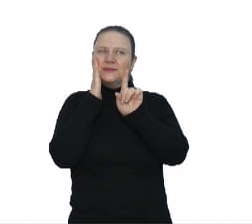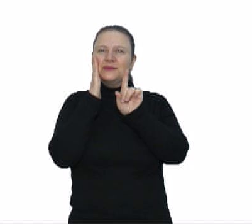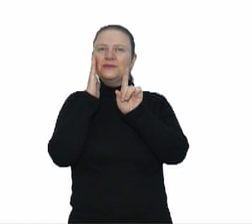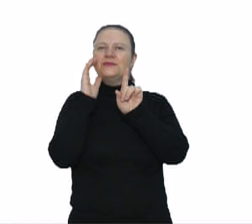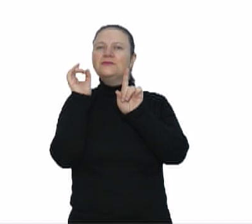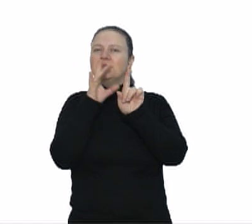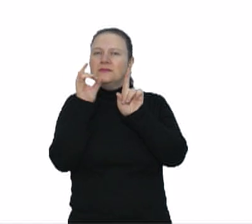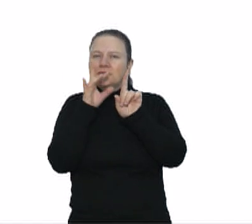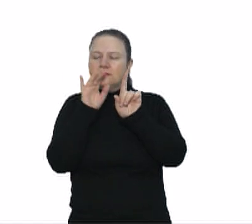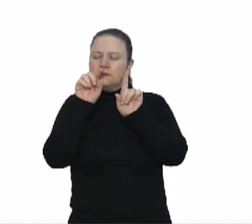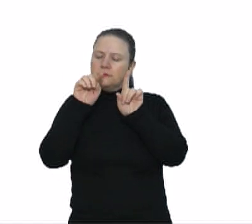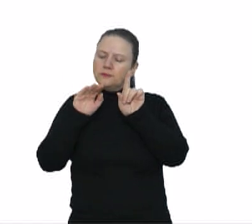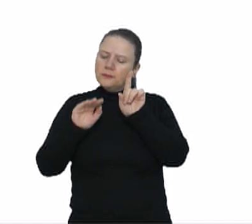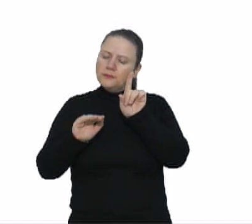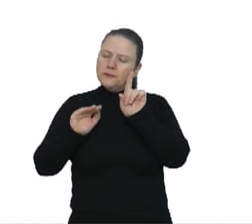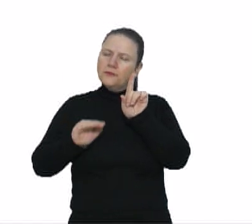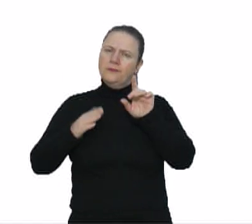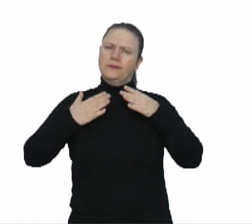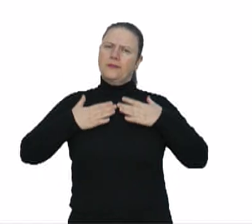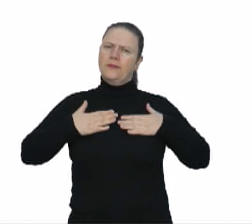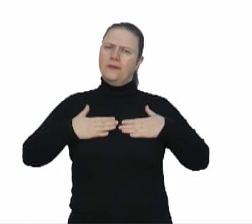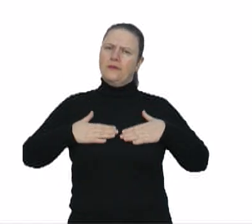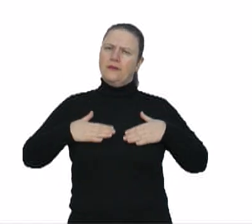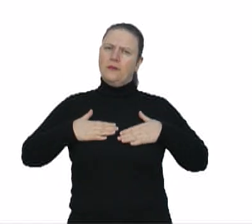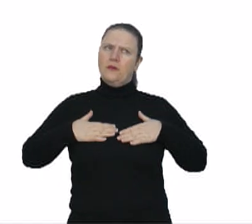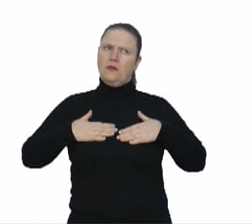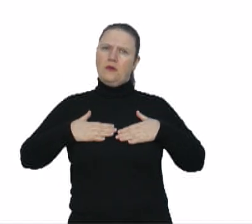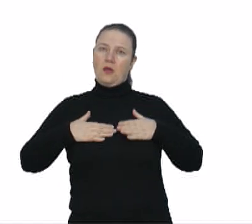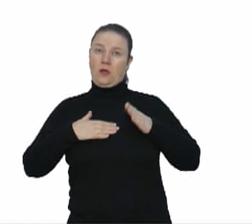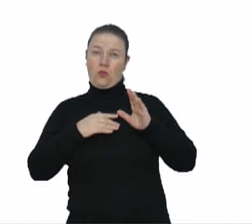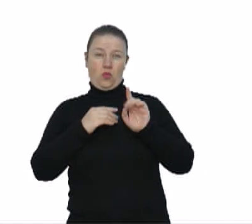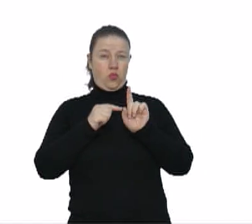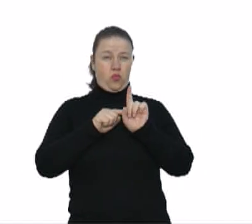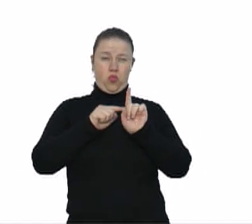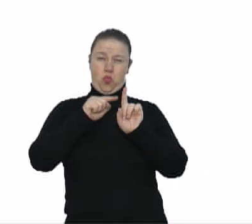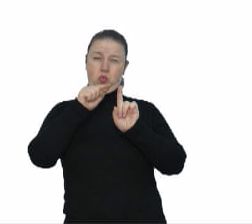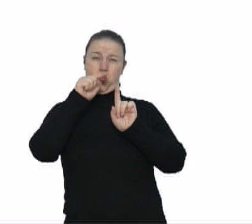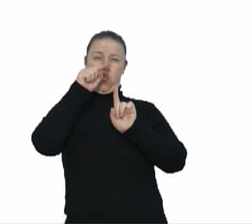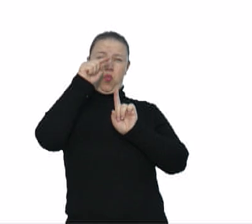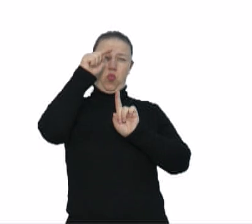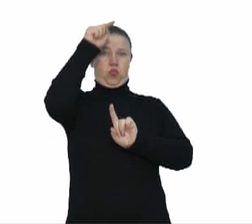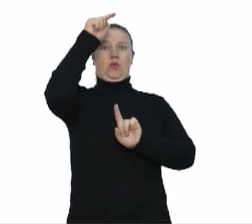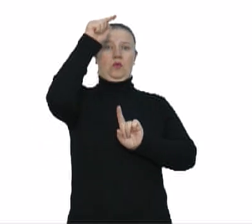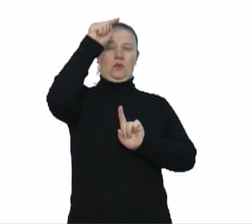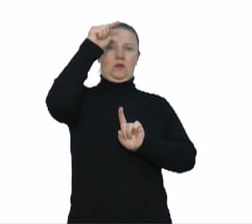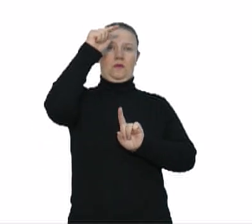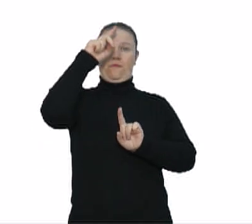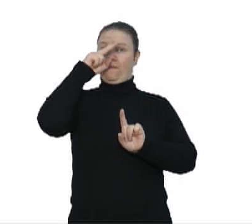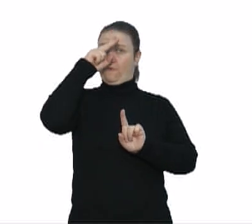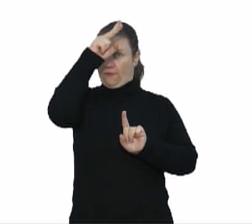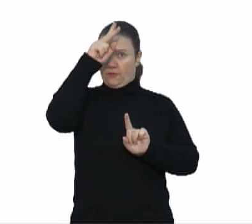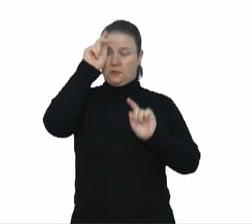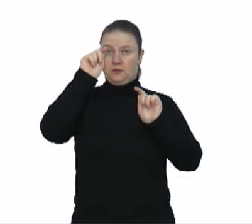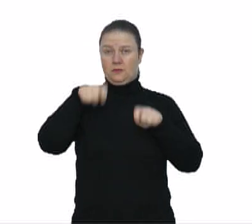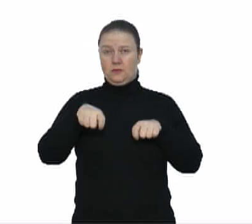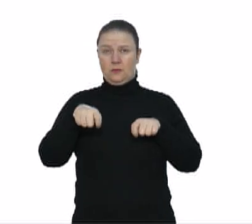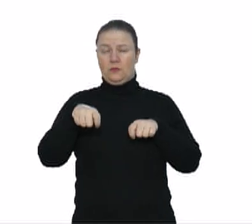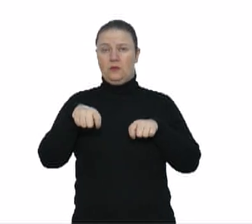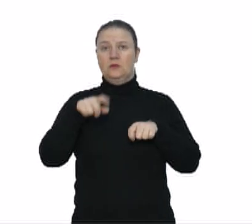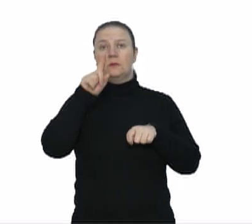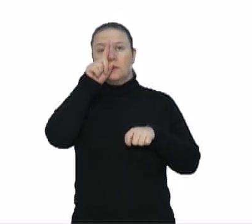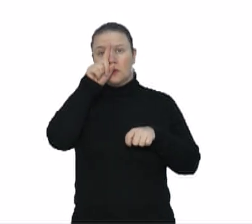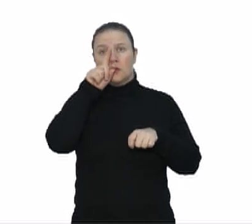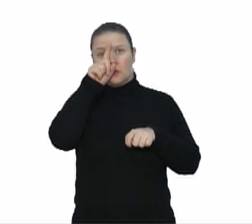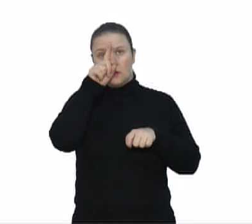Que tem uma intensidade mais fraca, até os sons muito agressivos, né? Que podem estragar os nossos